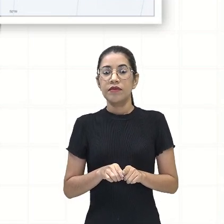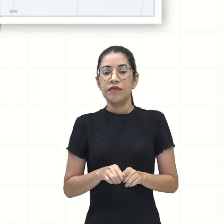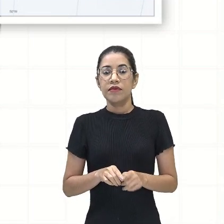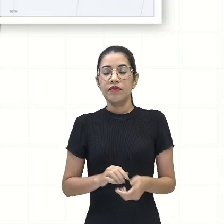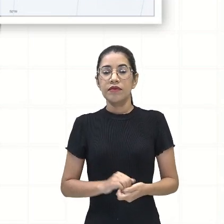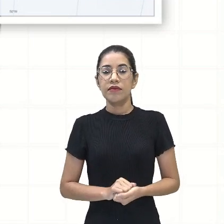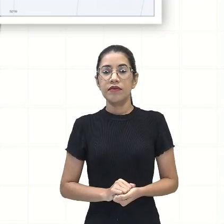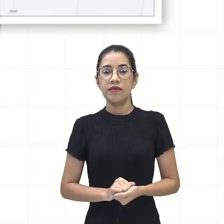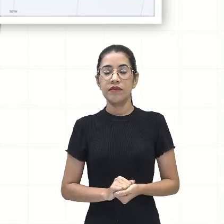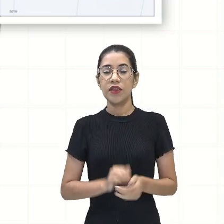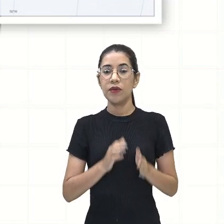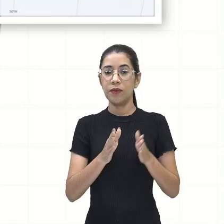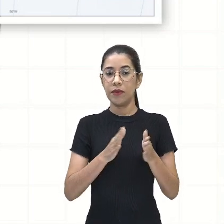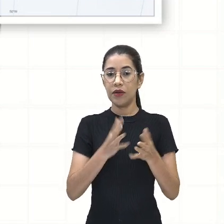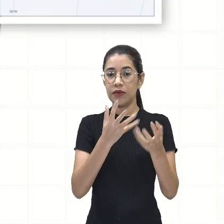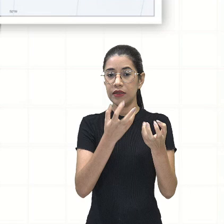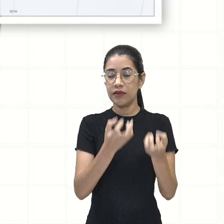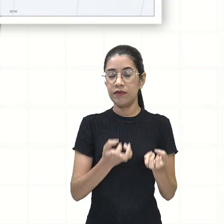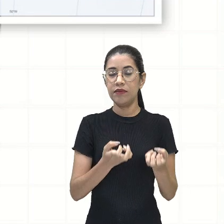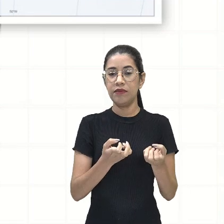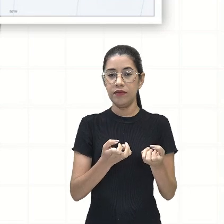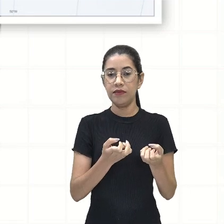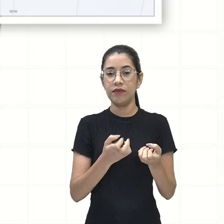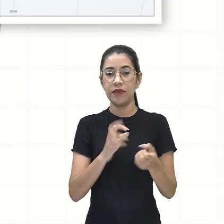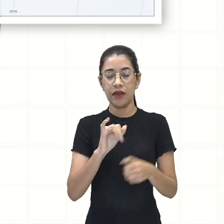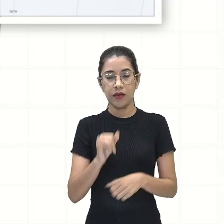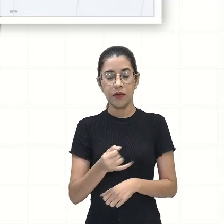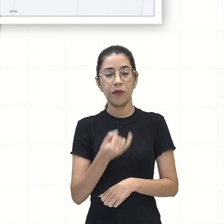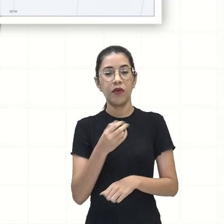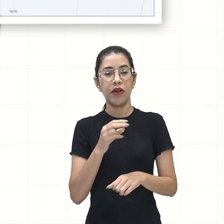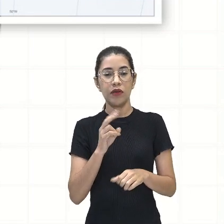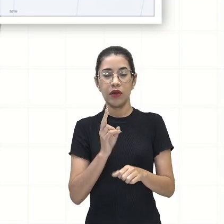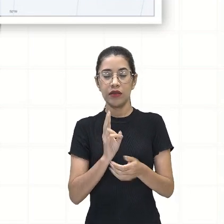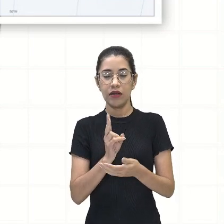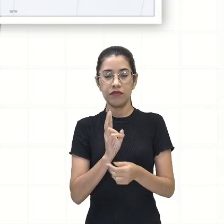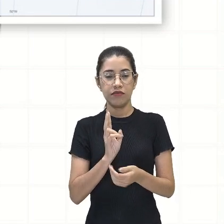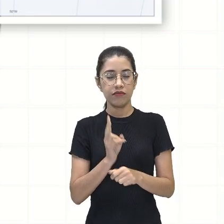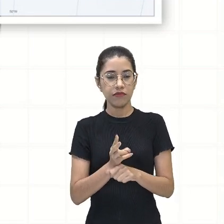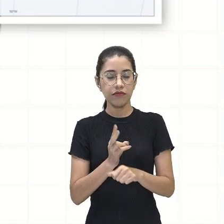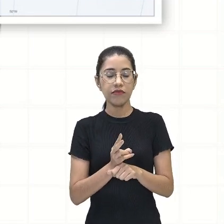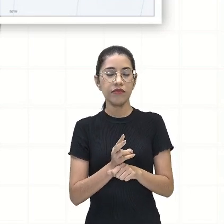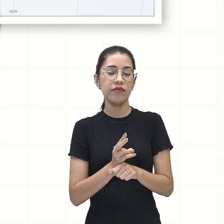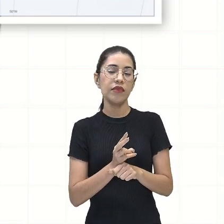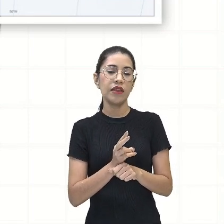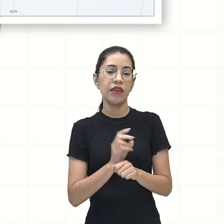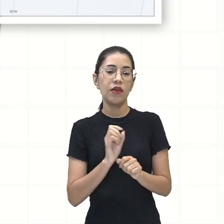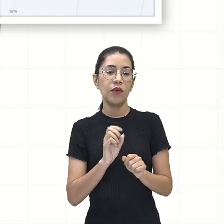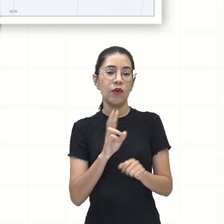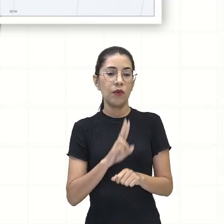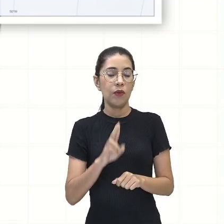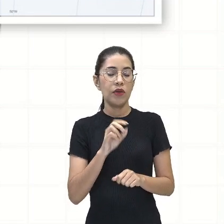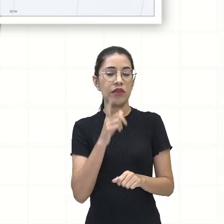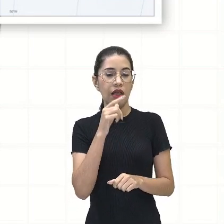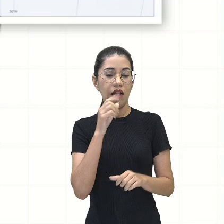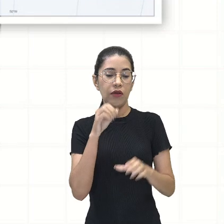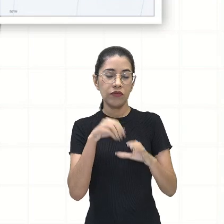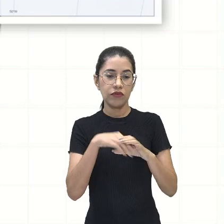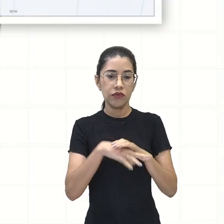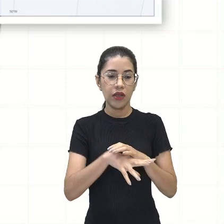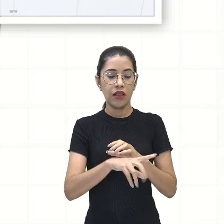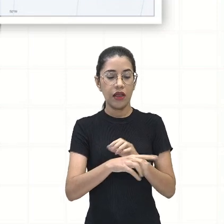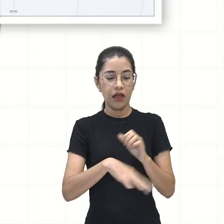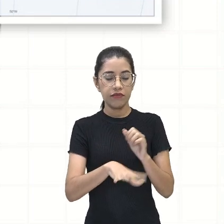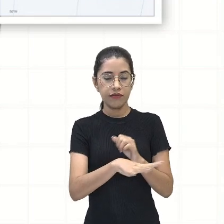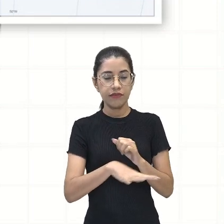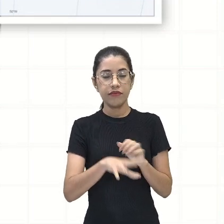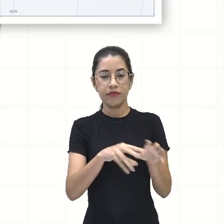Na estação seca, as plantas aproveitam a reserva hídrica existente no solo e elas vão, né, fazer